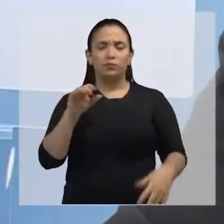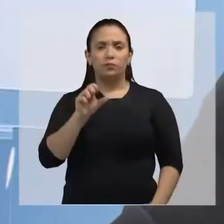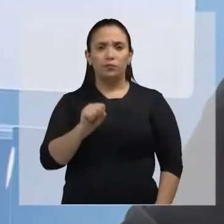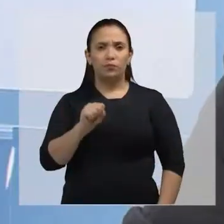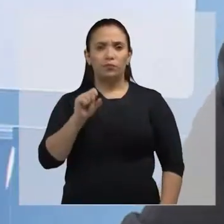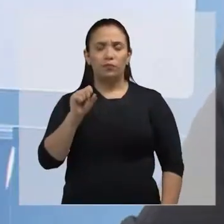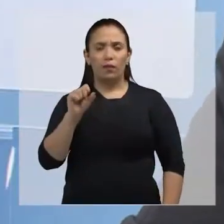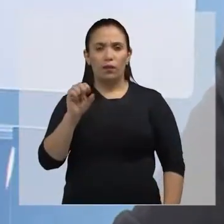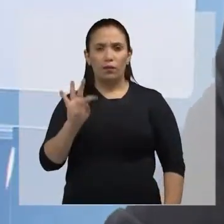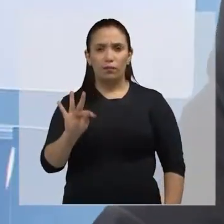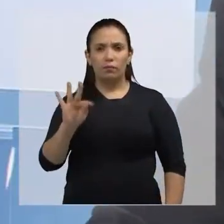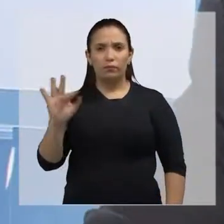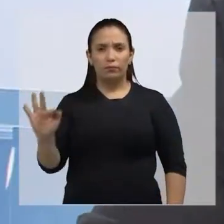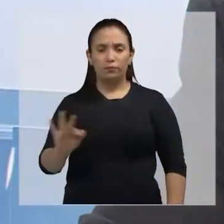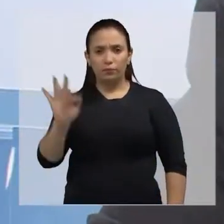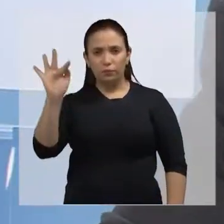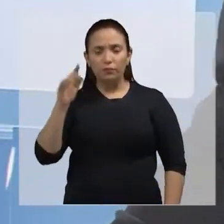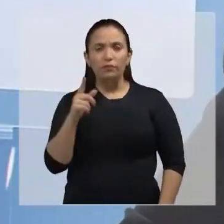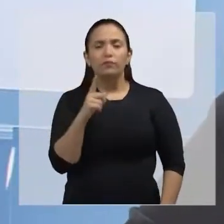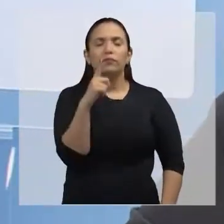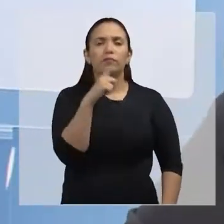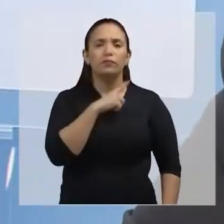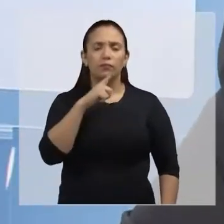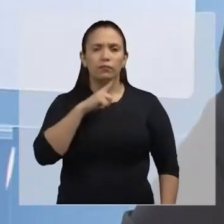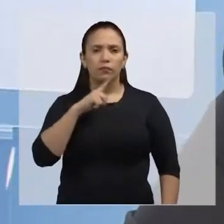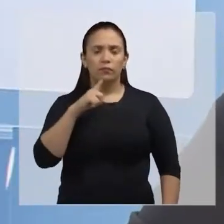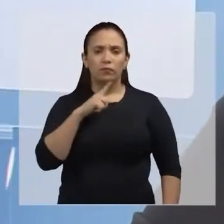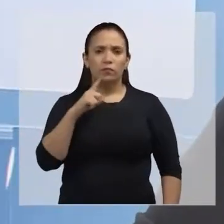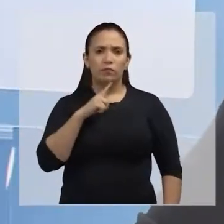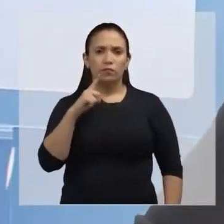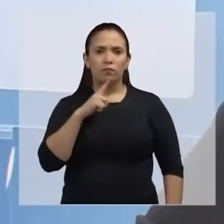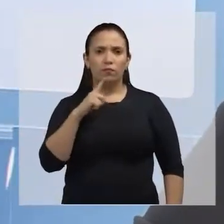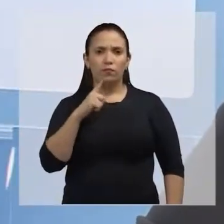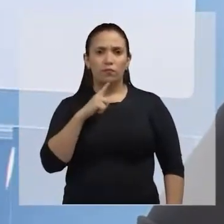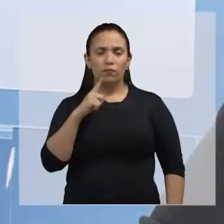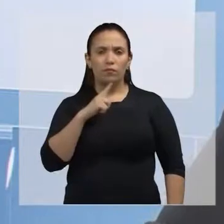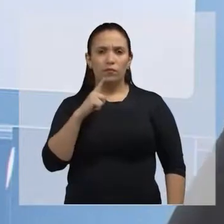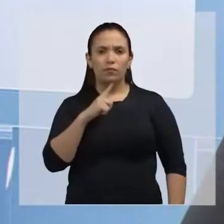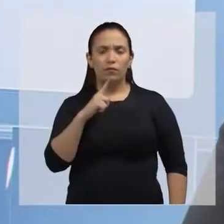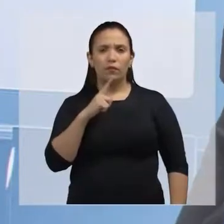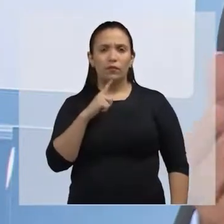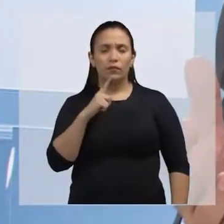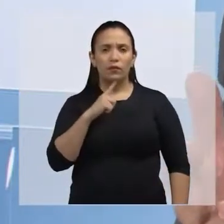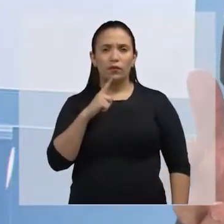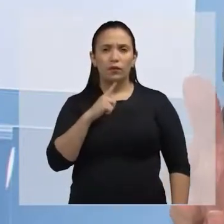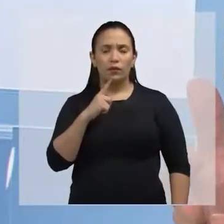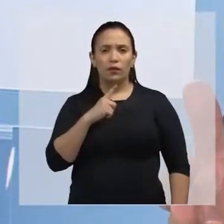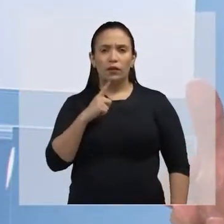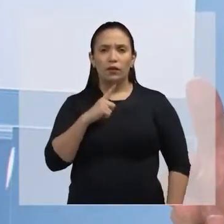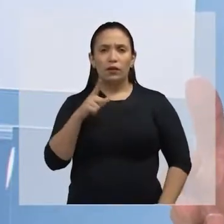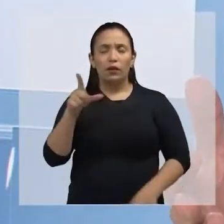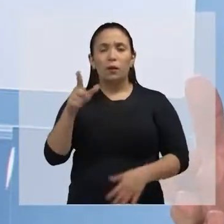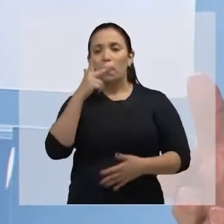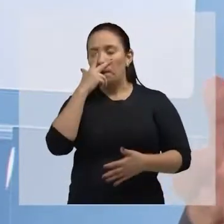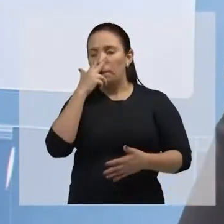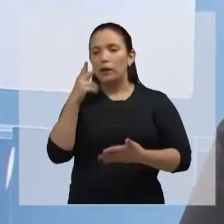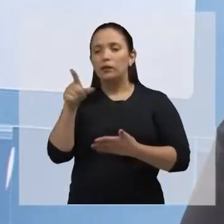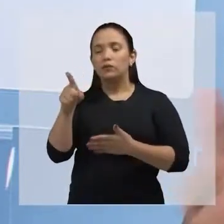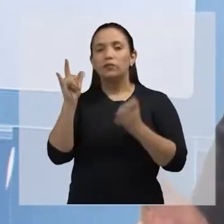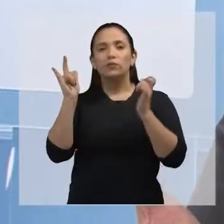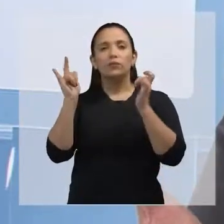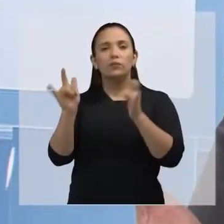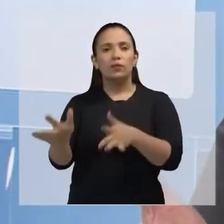Federal, que era a última esperança, era a última trincheira. Era o último guardião da democracia. Era a última trincheira da democracia,